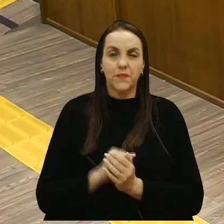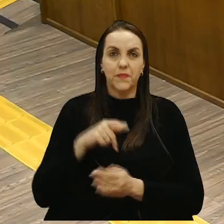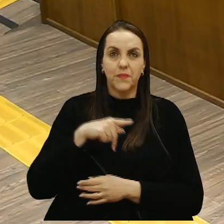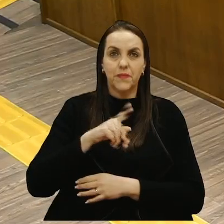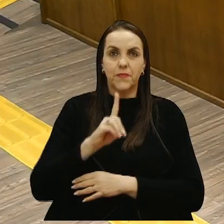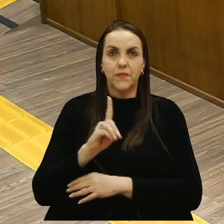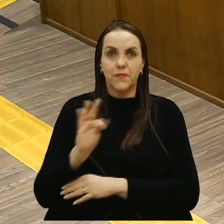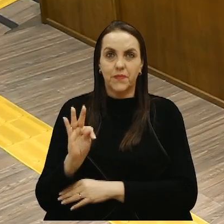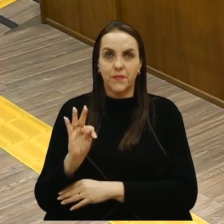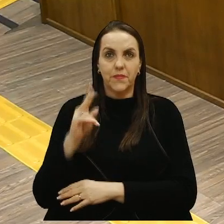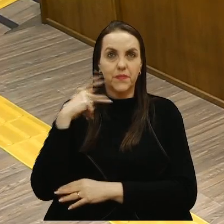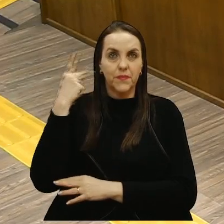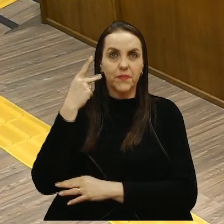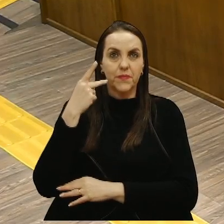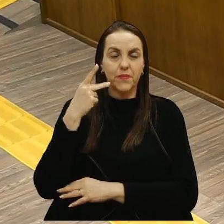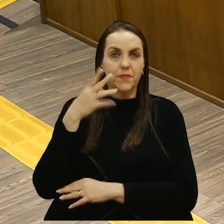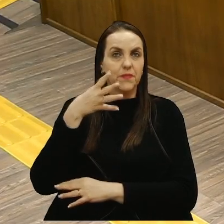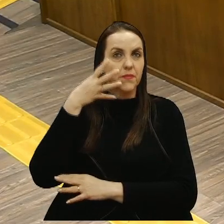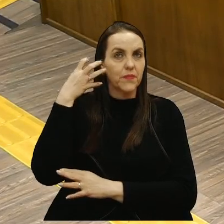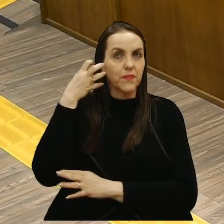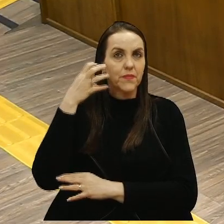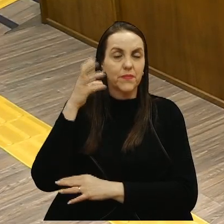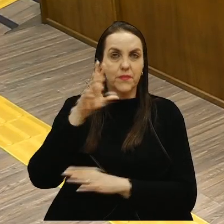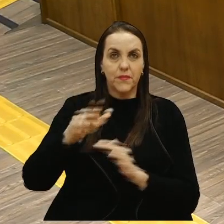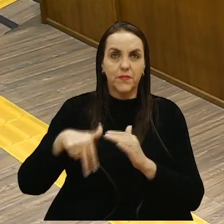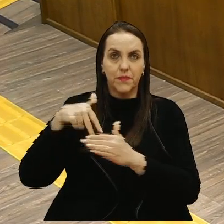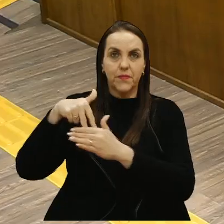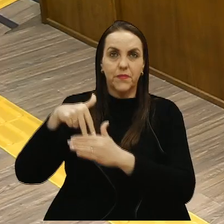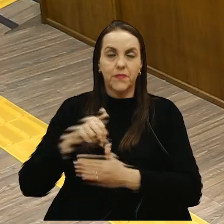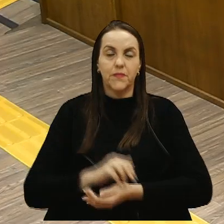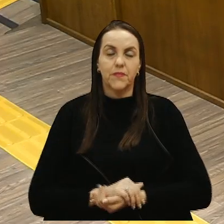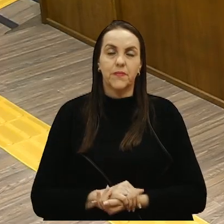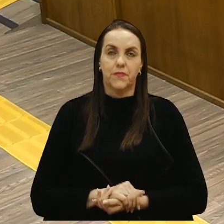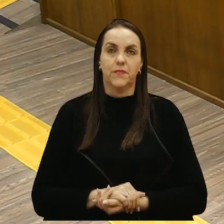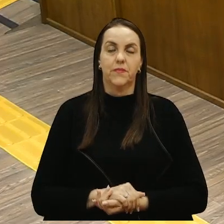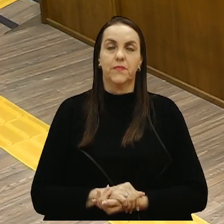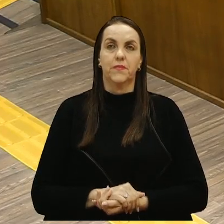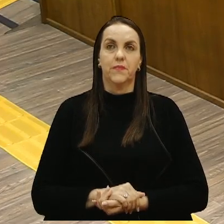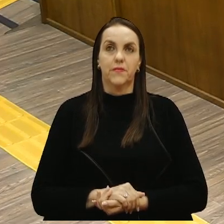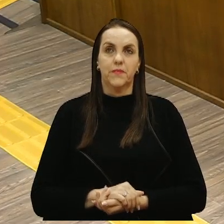PDT, vereador Jack, da tribuna.